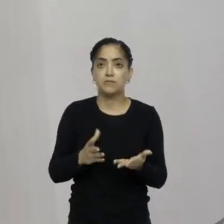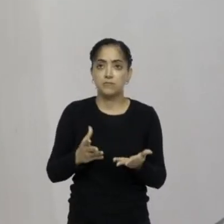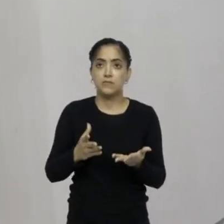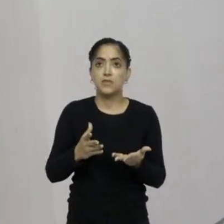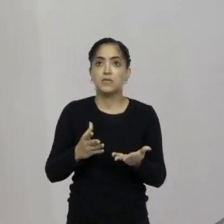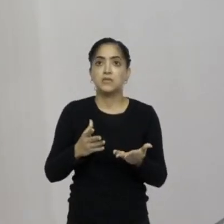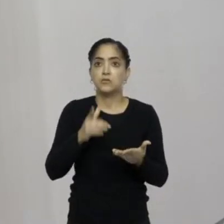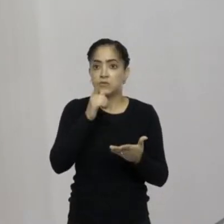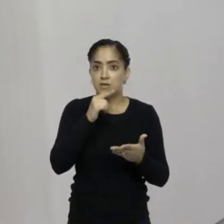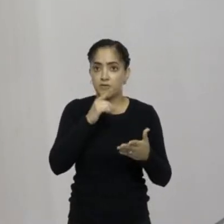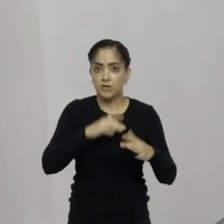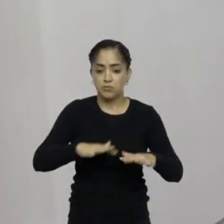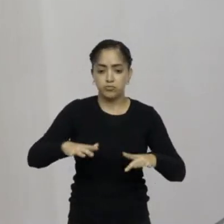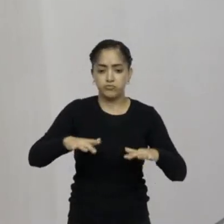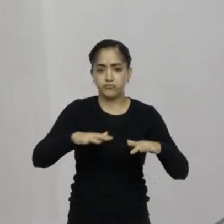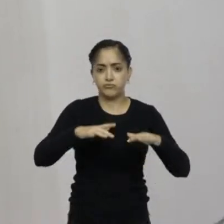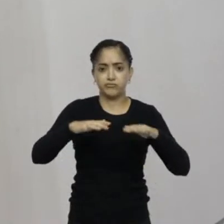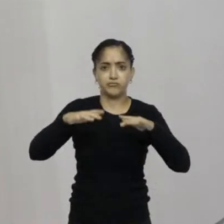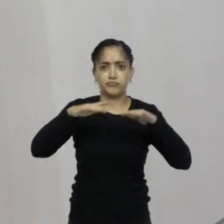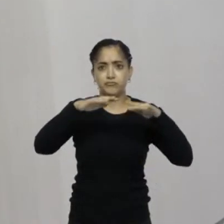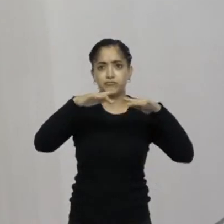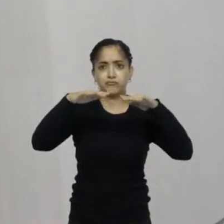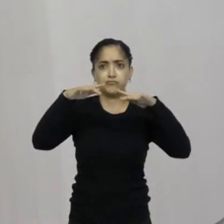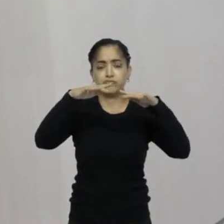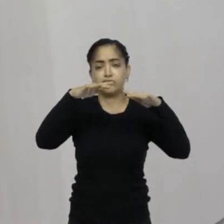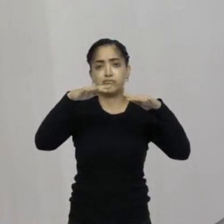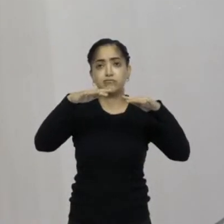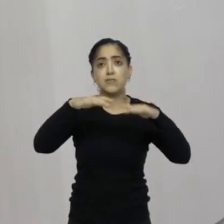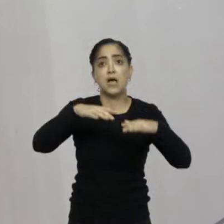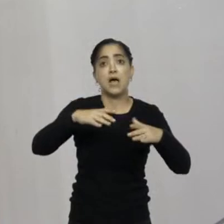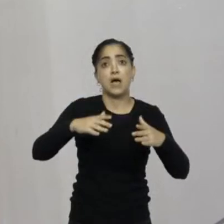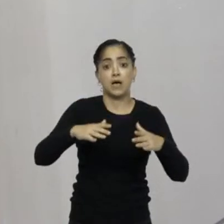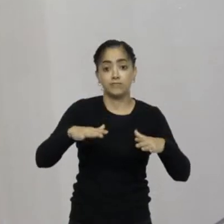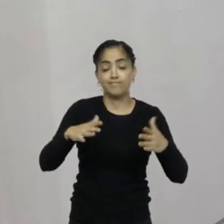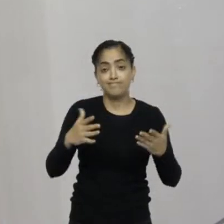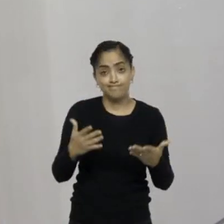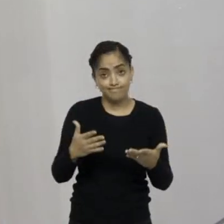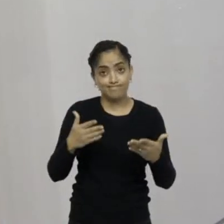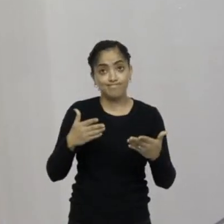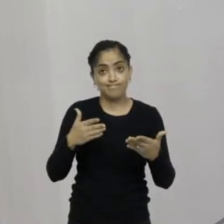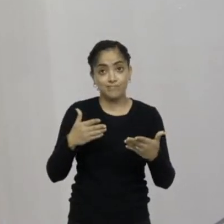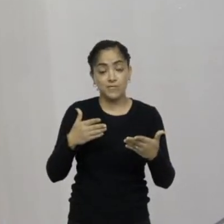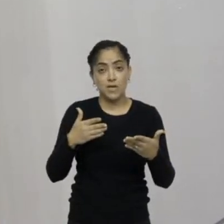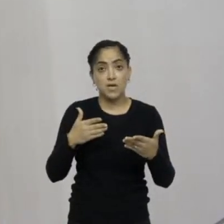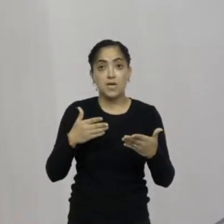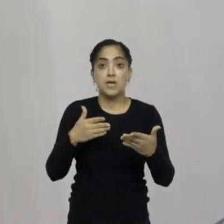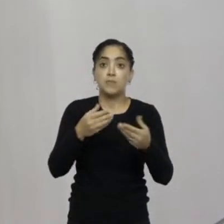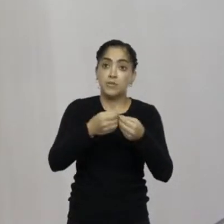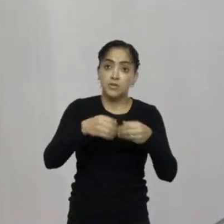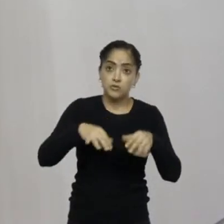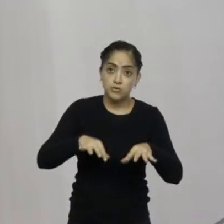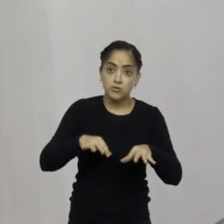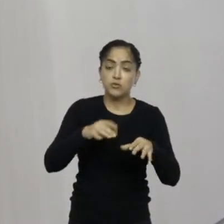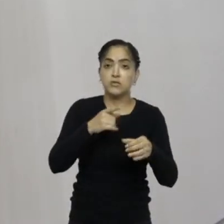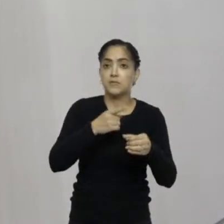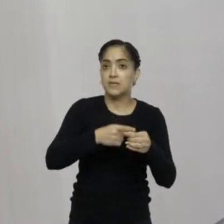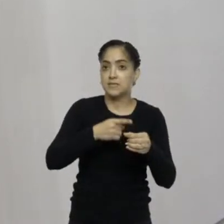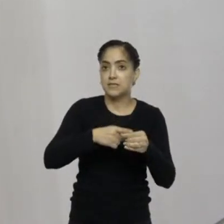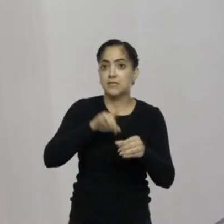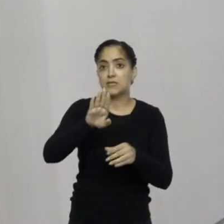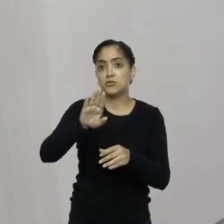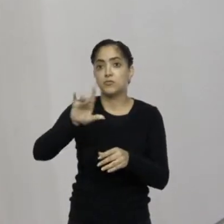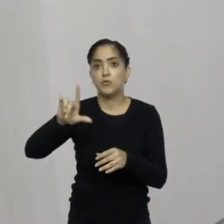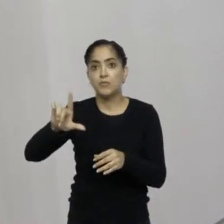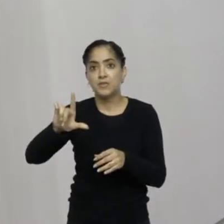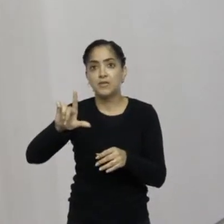enchente nas cidades do Alto Vale por causa dessa operação, e impactou também na cidade de Blumenau, que há tempo não